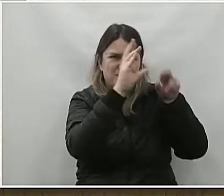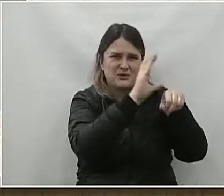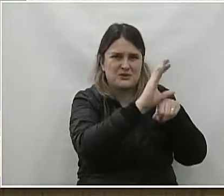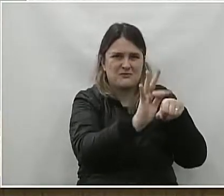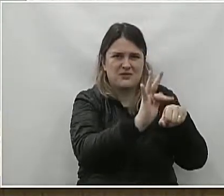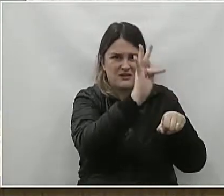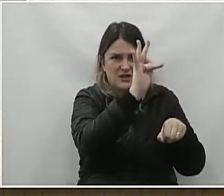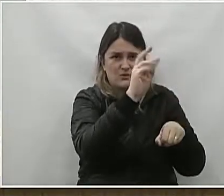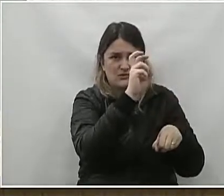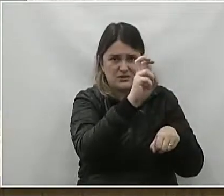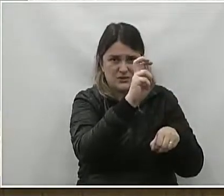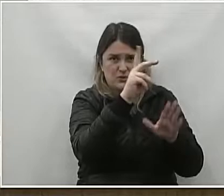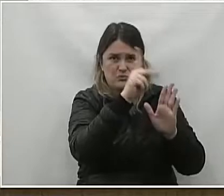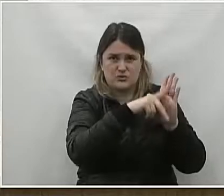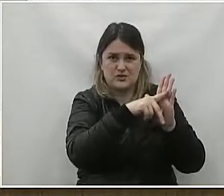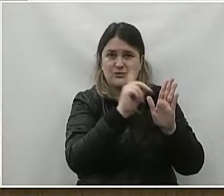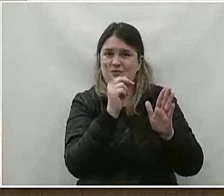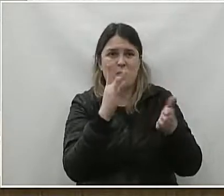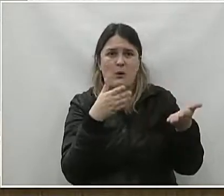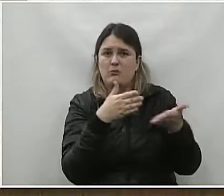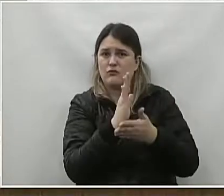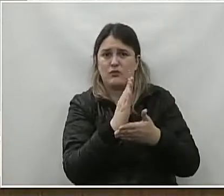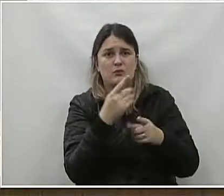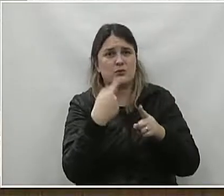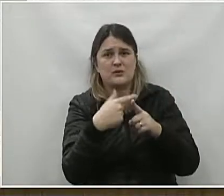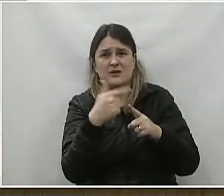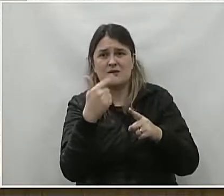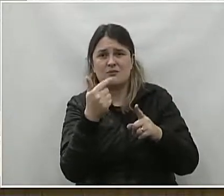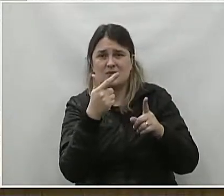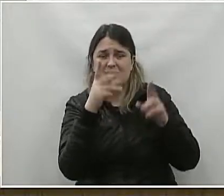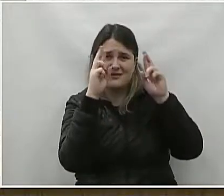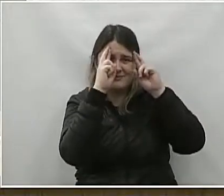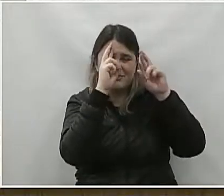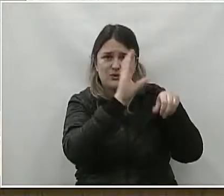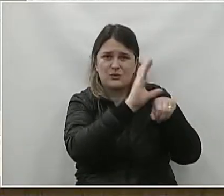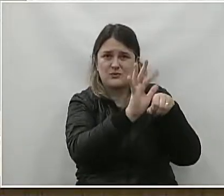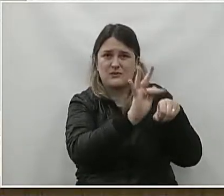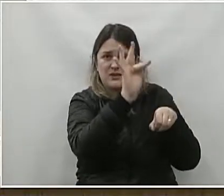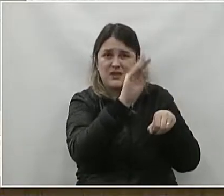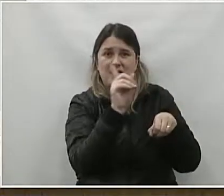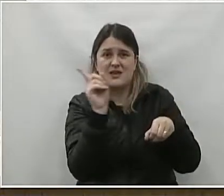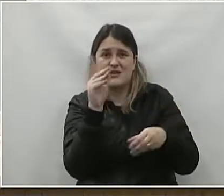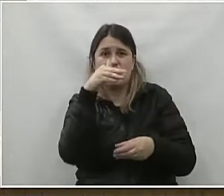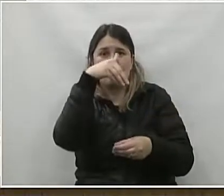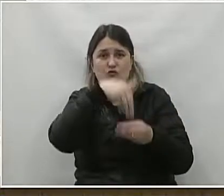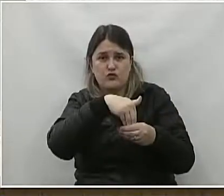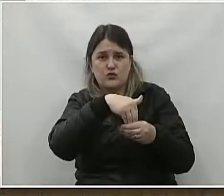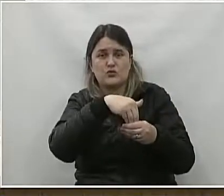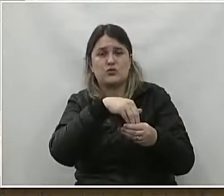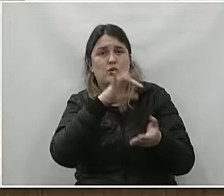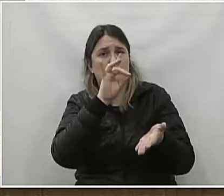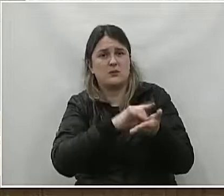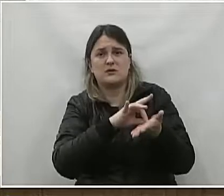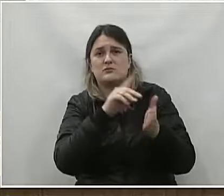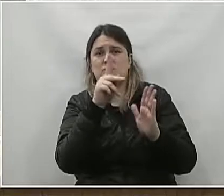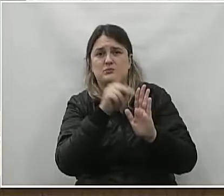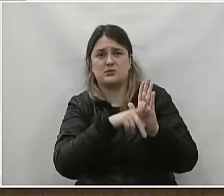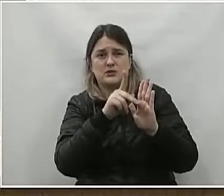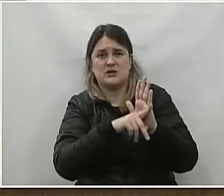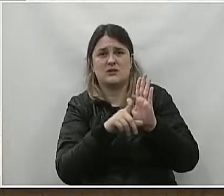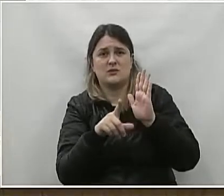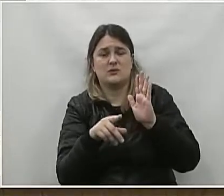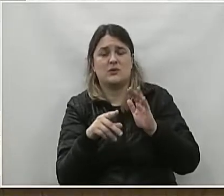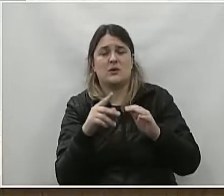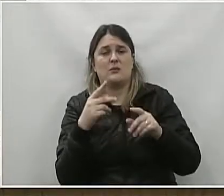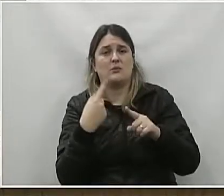inconstitucional, não passou porque era inconstitucional, e o mesmo votou no mesmo projeto inconstitucional